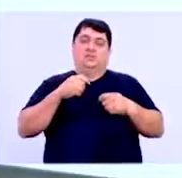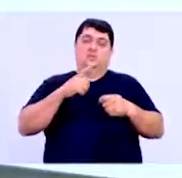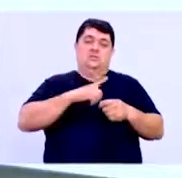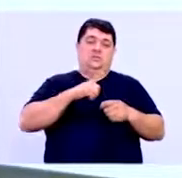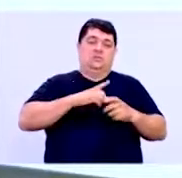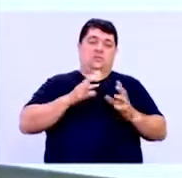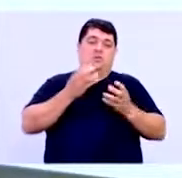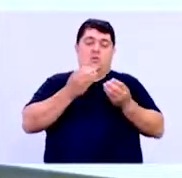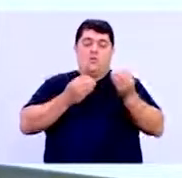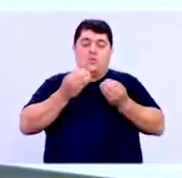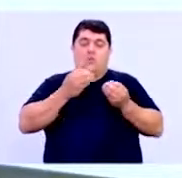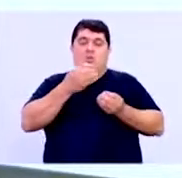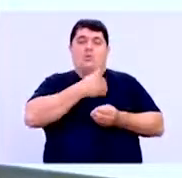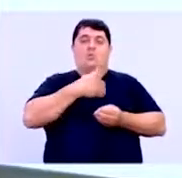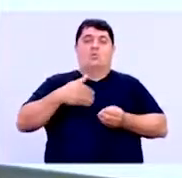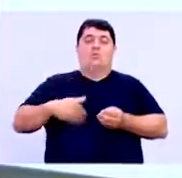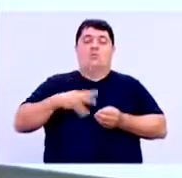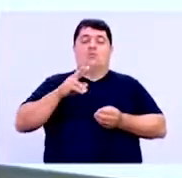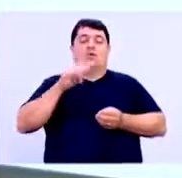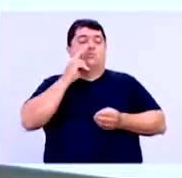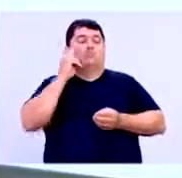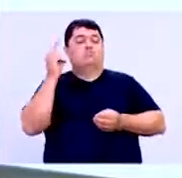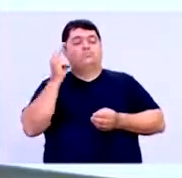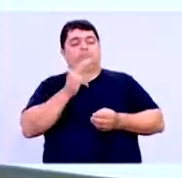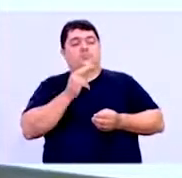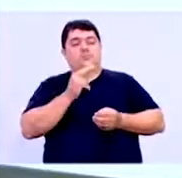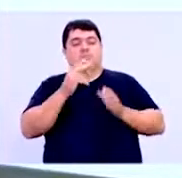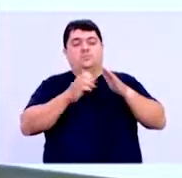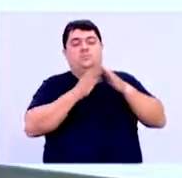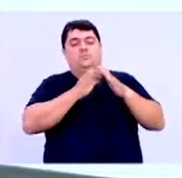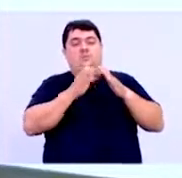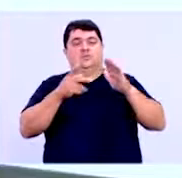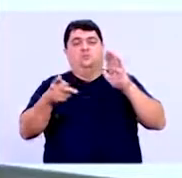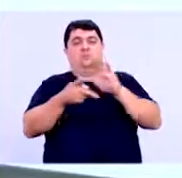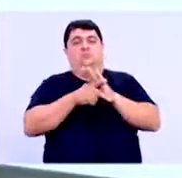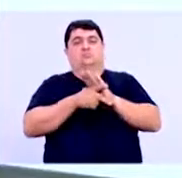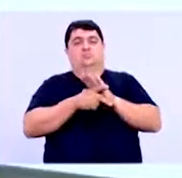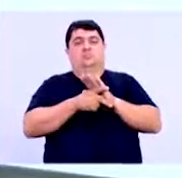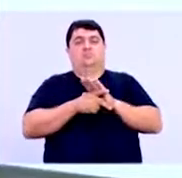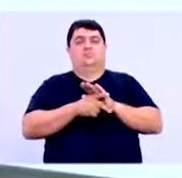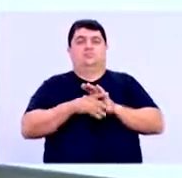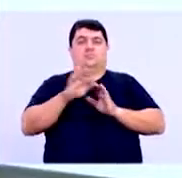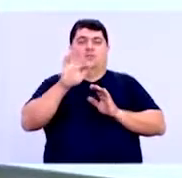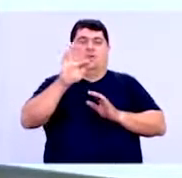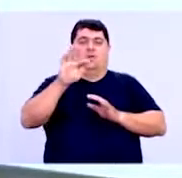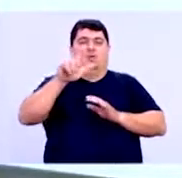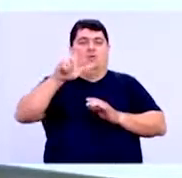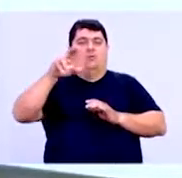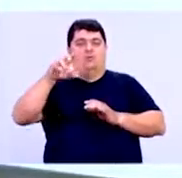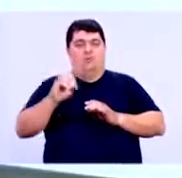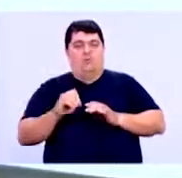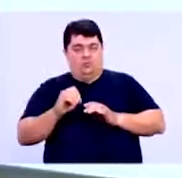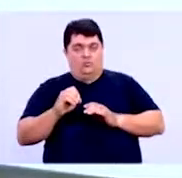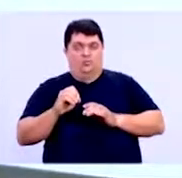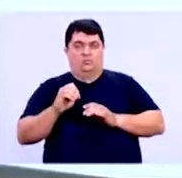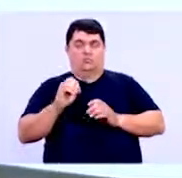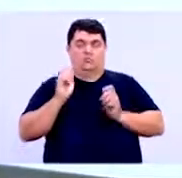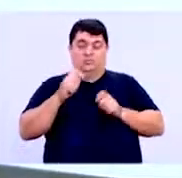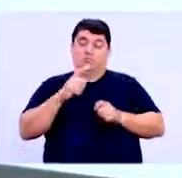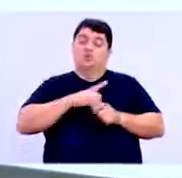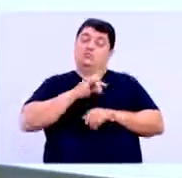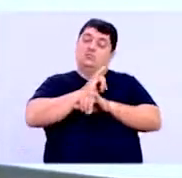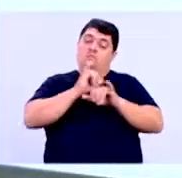que é como o governo vai ter o olhar sobre a sua pessoa jurídica, né? A questão do fluxo de caixa também, ele te dá